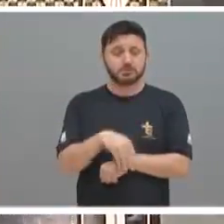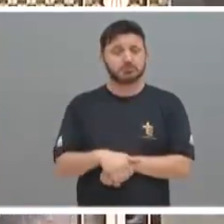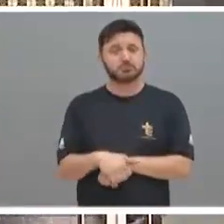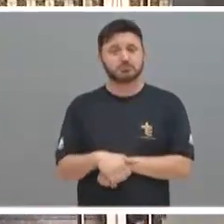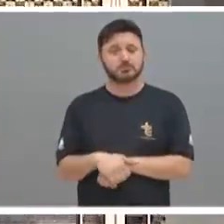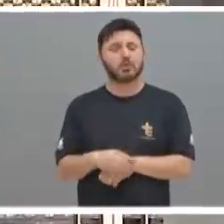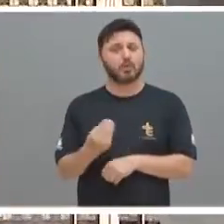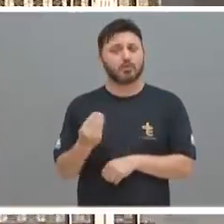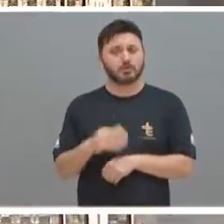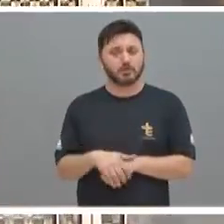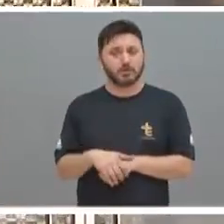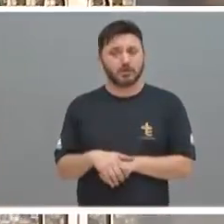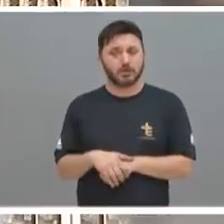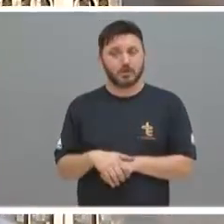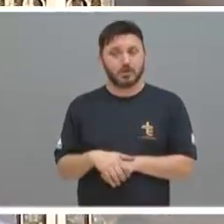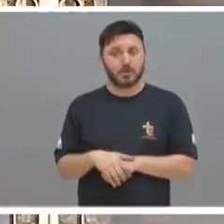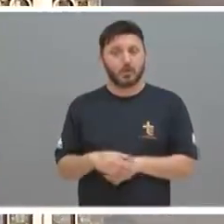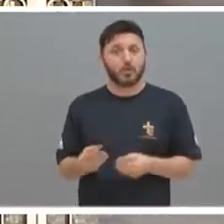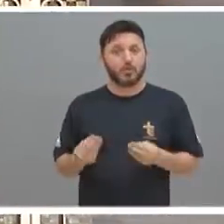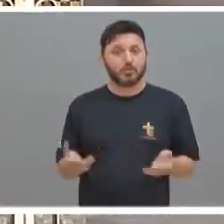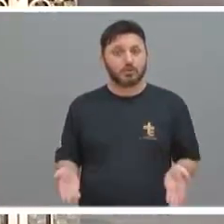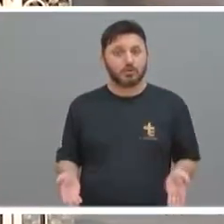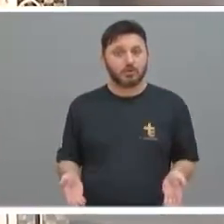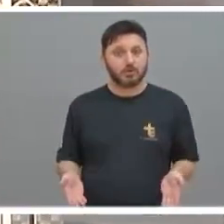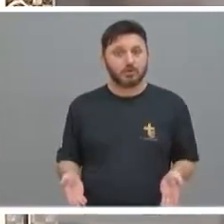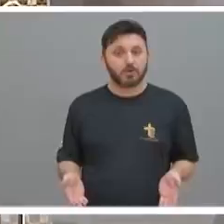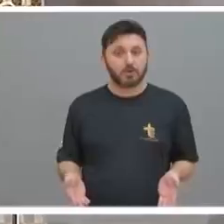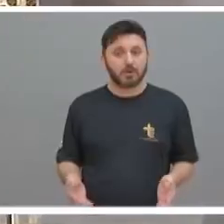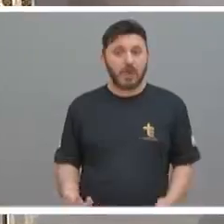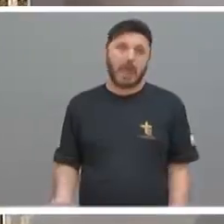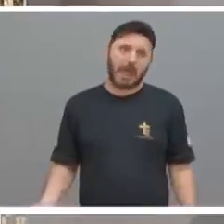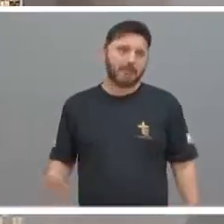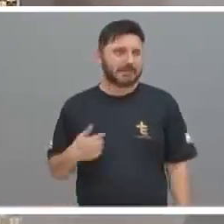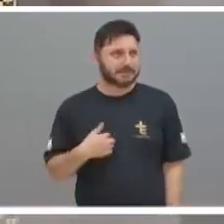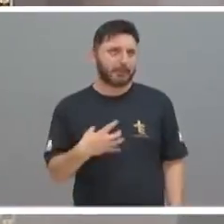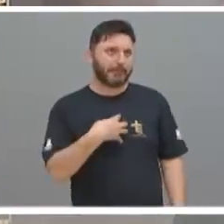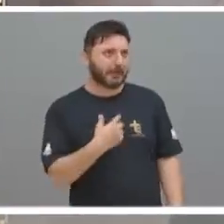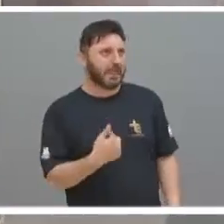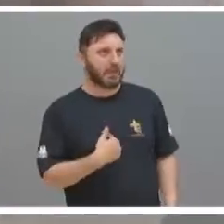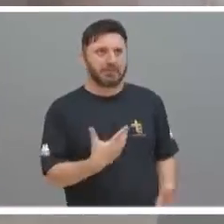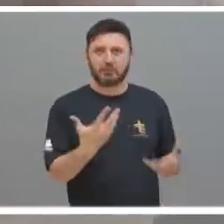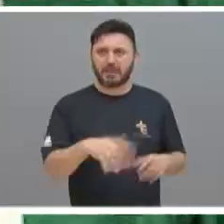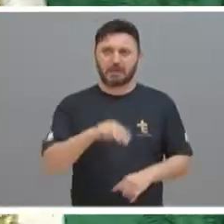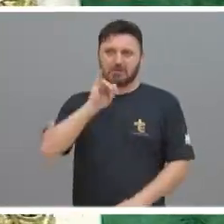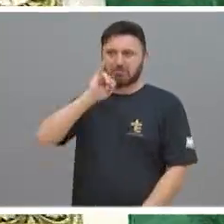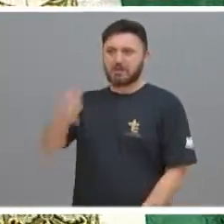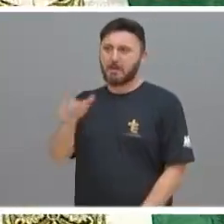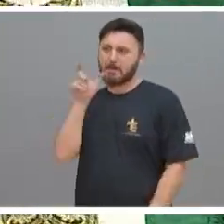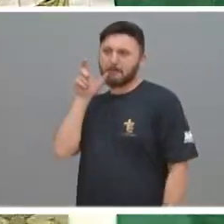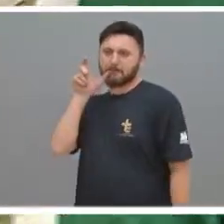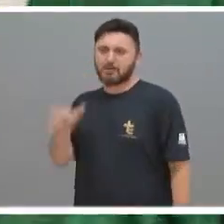Como? Meu filho, como? Ah, mas comigo é assim, na lata. Na lata?